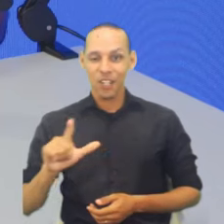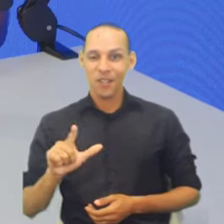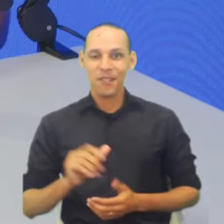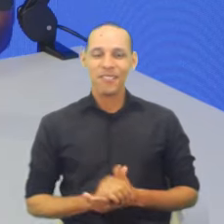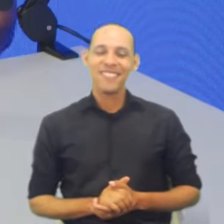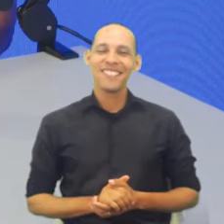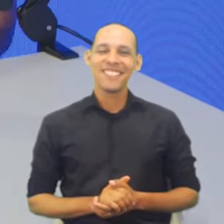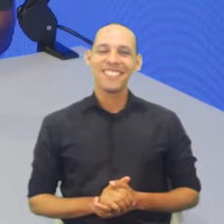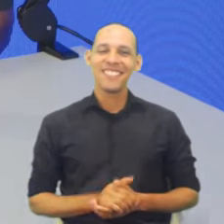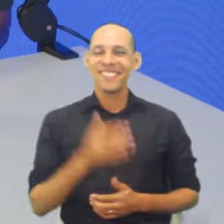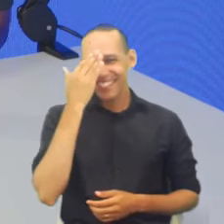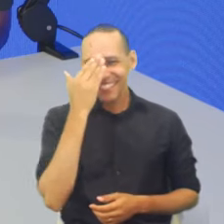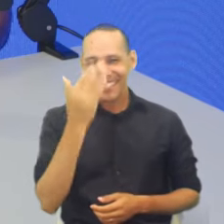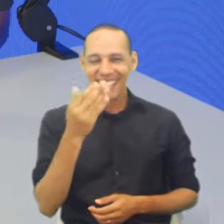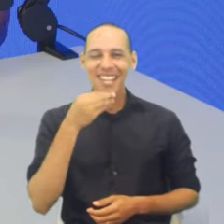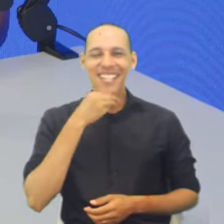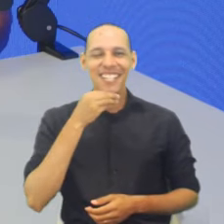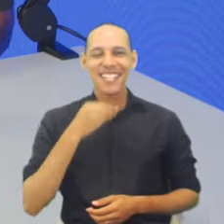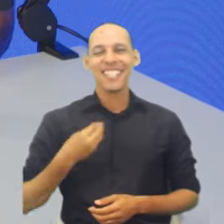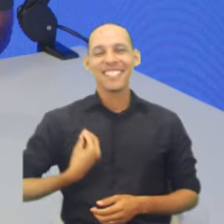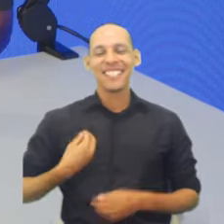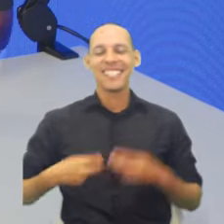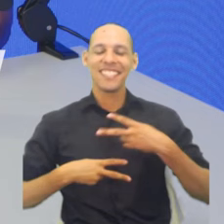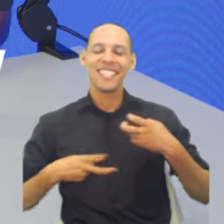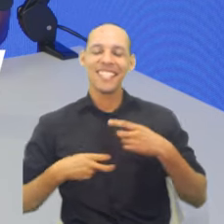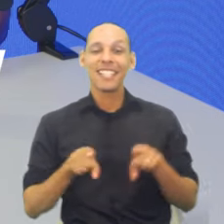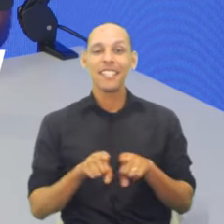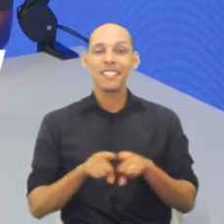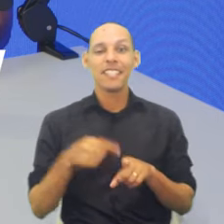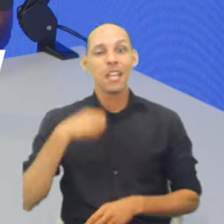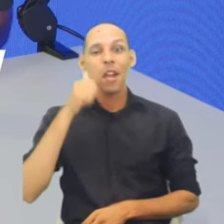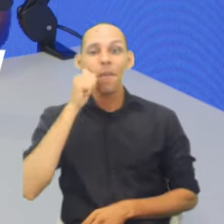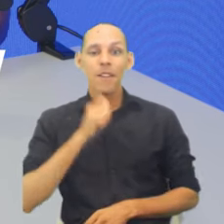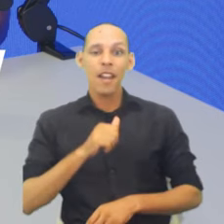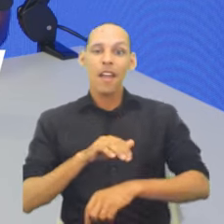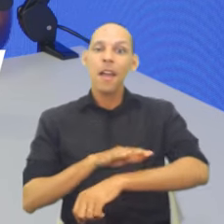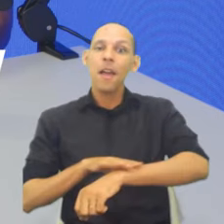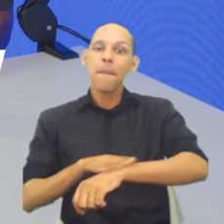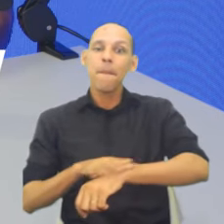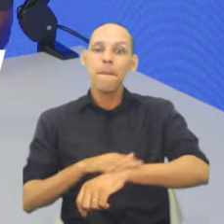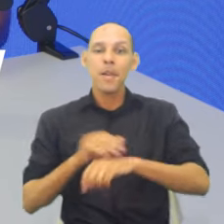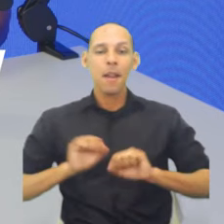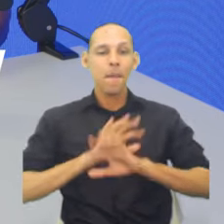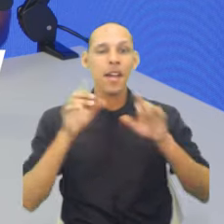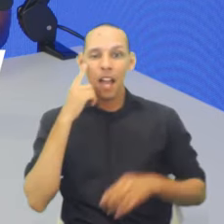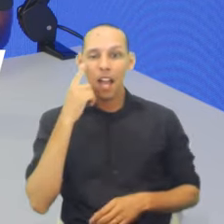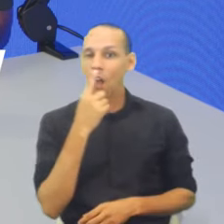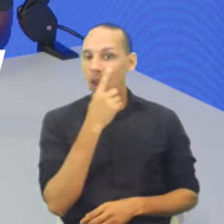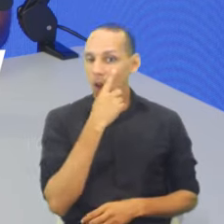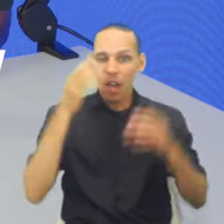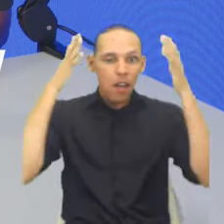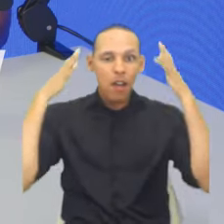vamos lá pega Obrigada pela oportunidade eu sebrai eu sou uma mulher de pele branca cabelos e olhos castanhos cabelos